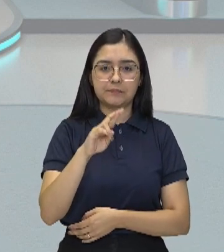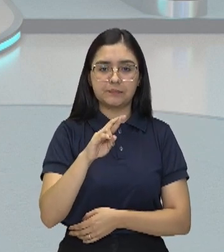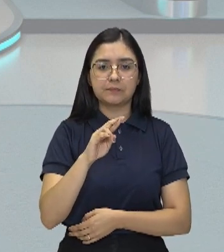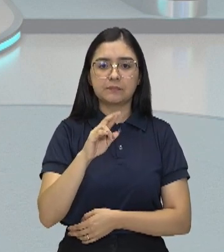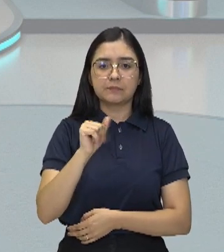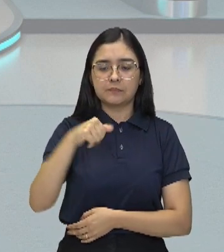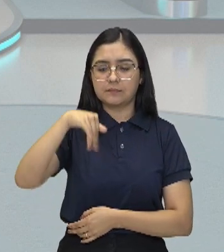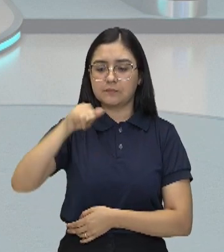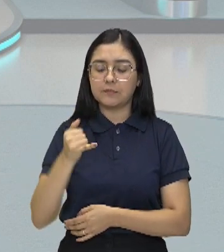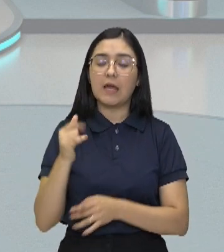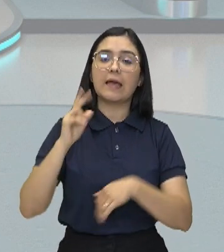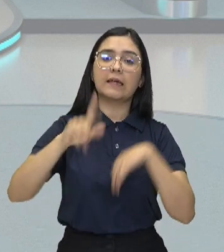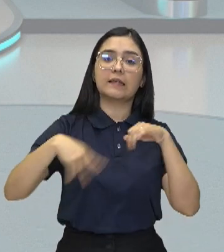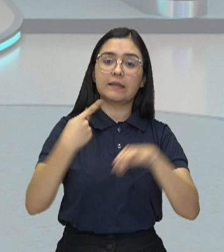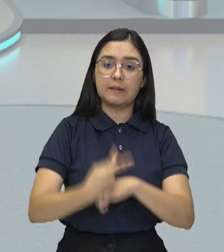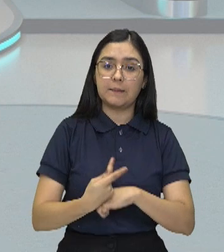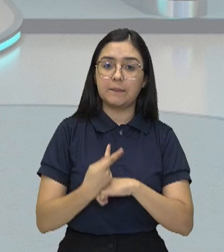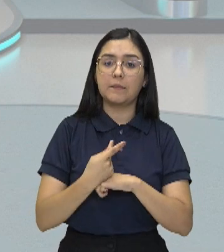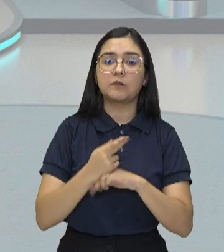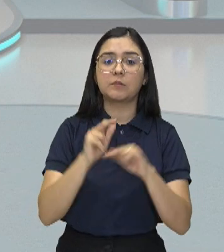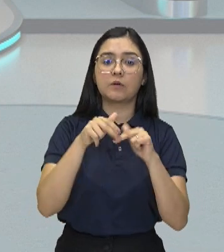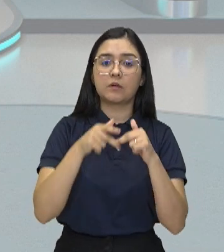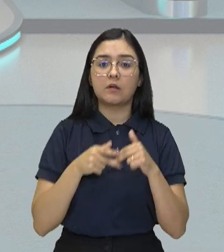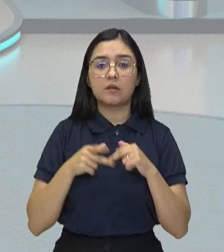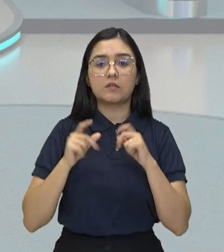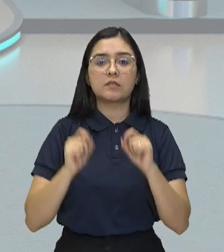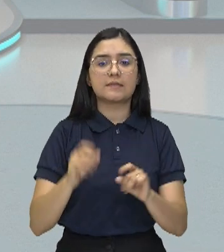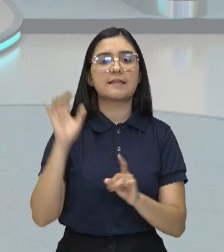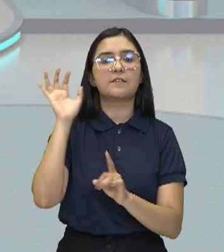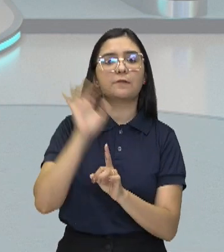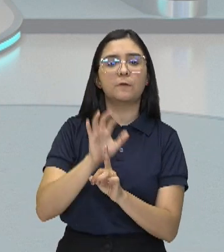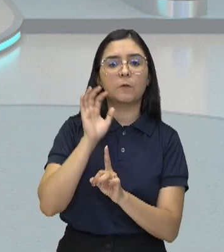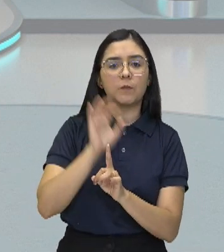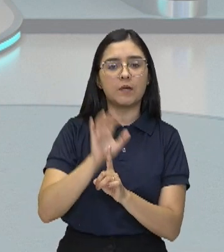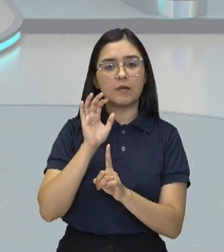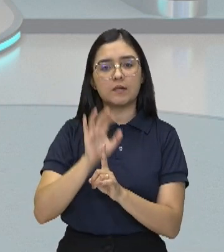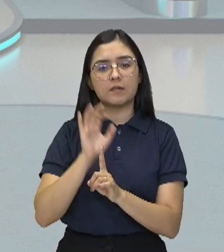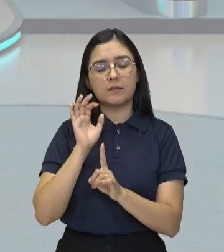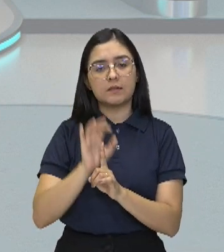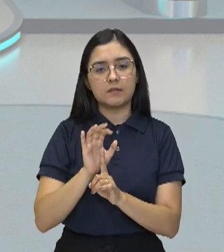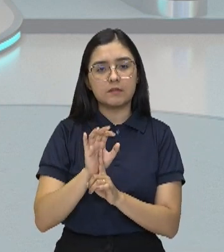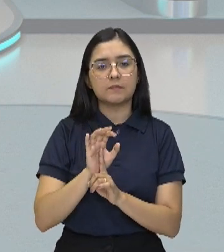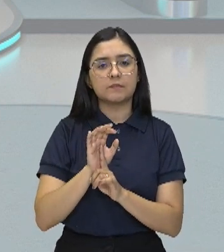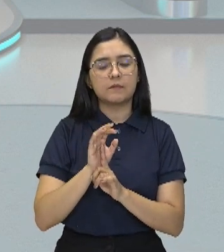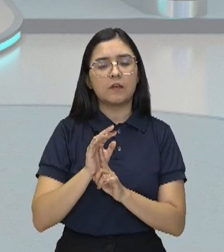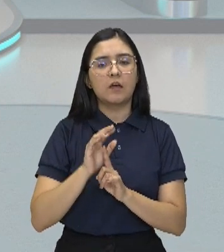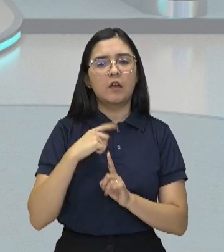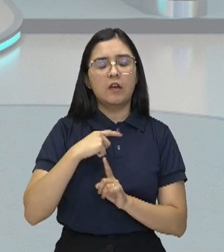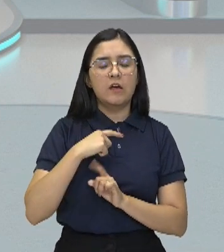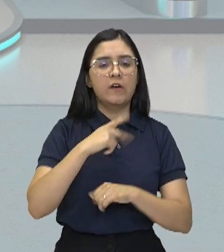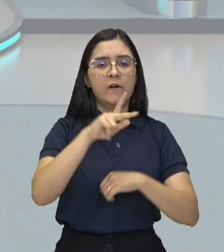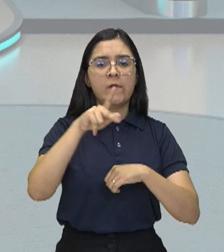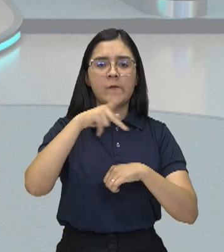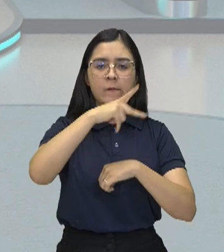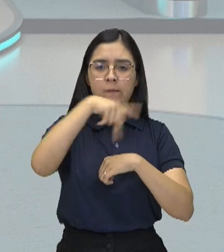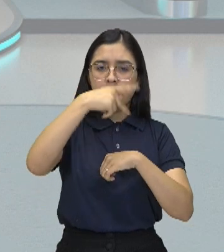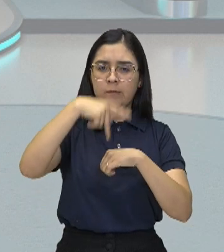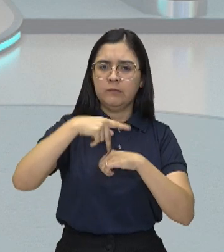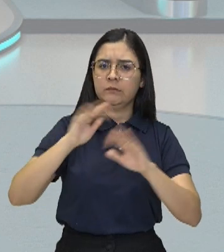aí posteriormente, né, devido a essa influência do Império Persa sobre vários países